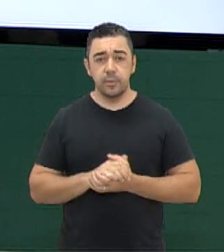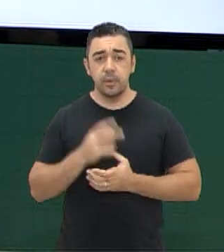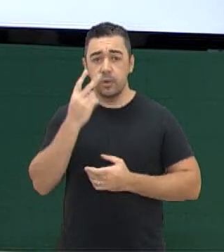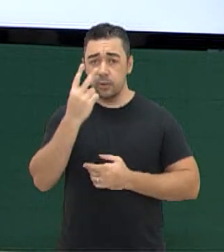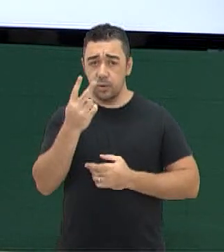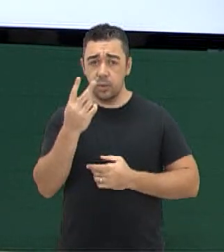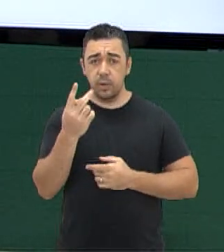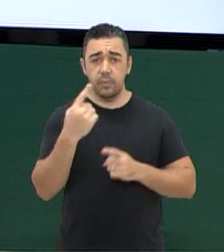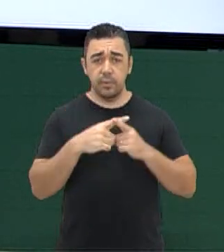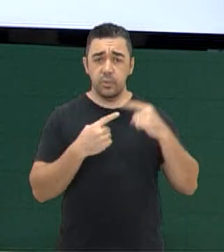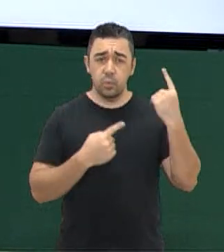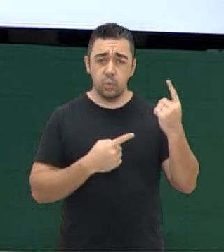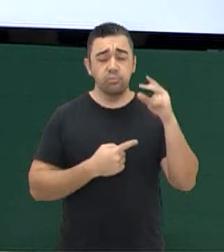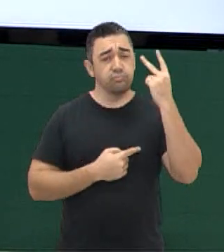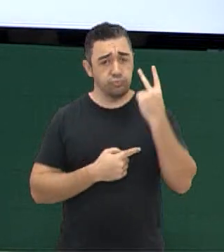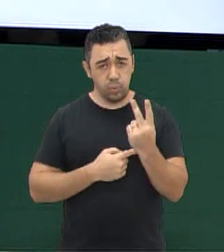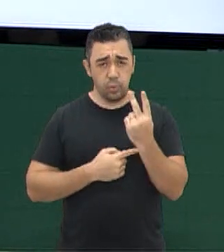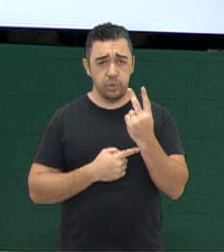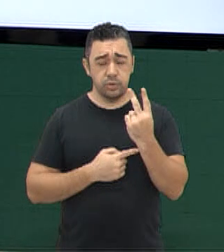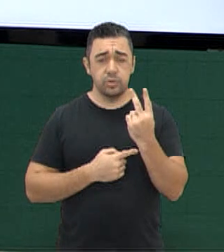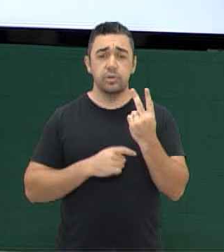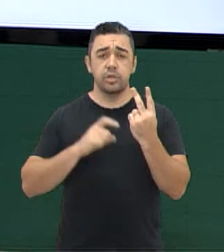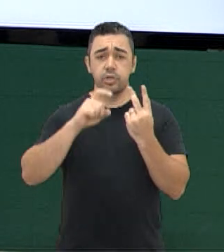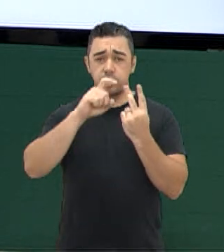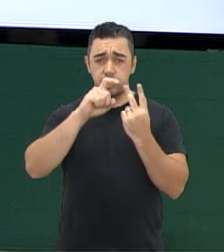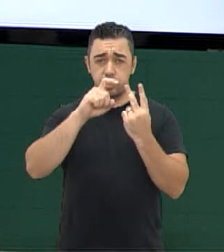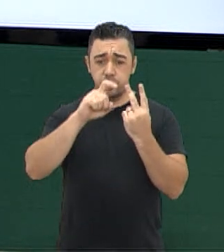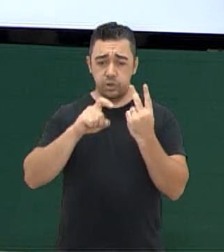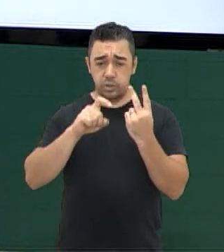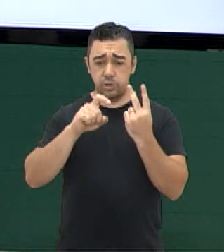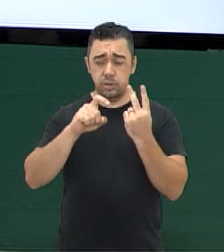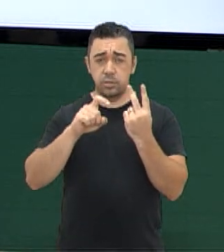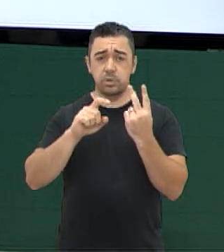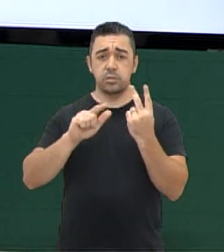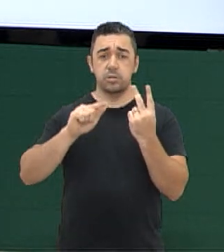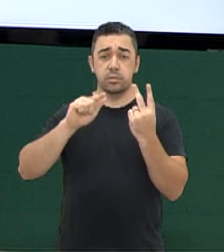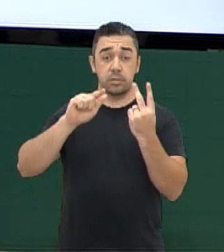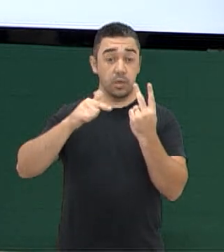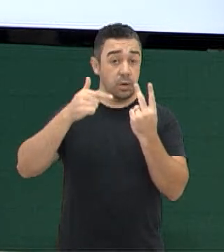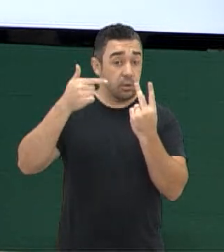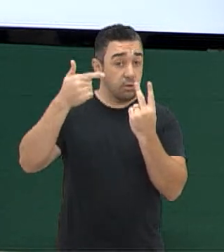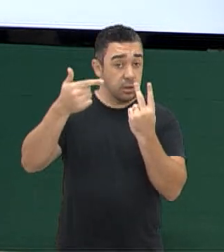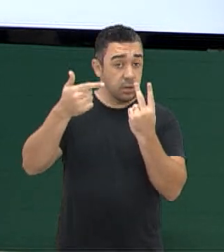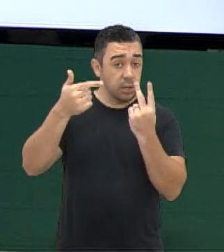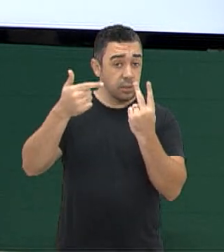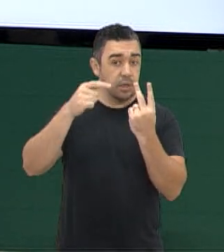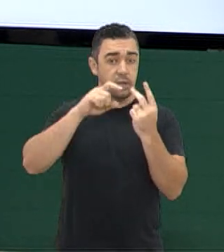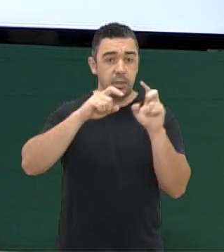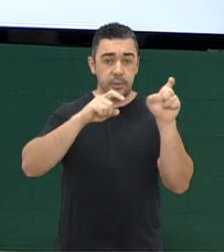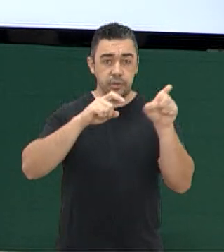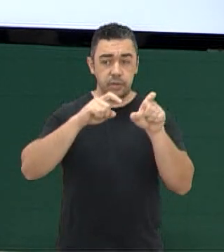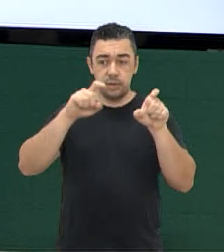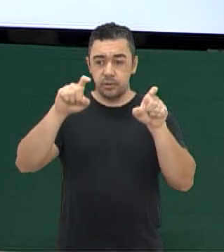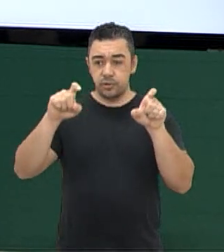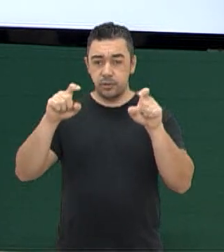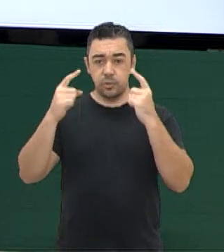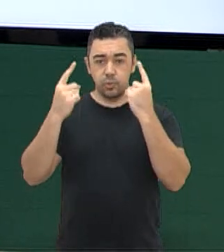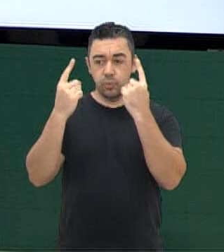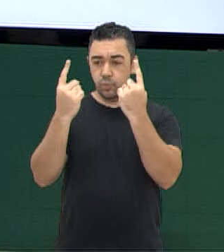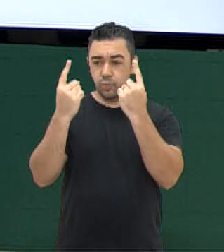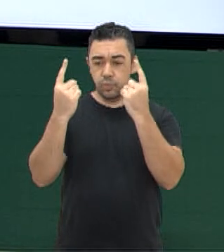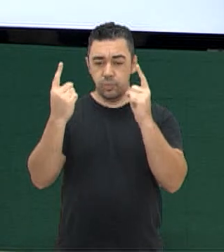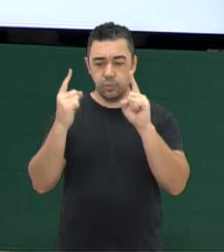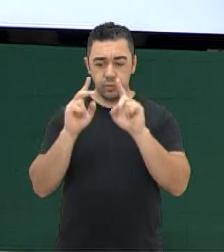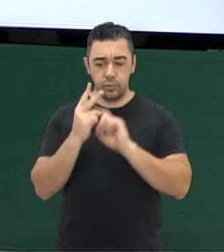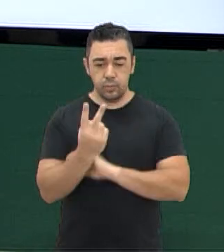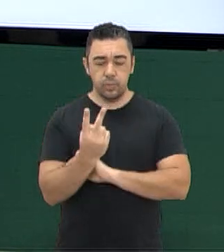2 vezes 1, 2. Vai ficar 2 vezes o x. Lembram lá a propriedade da potência? X repete